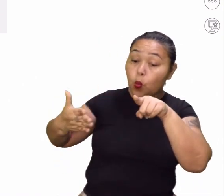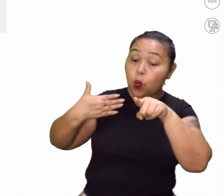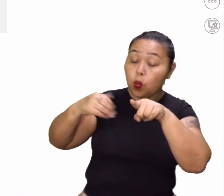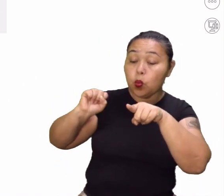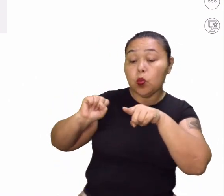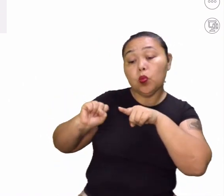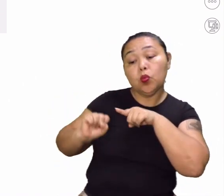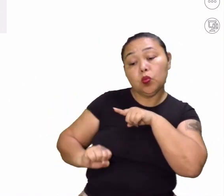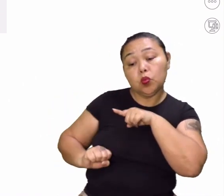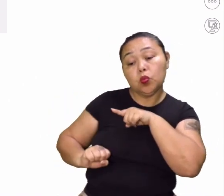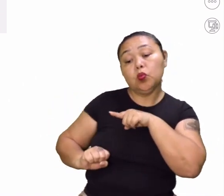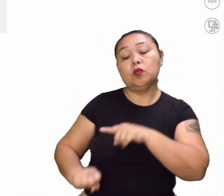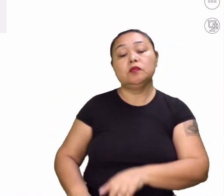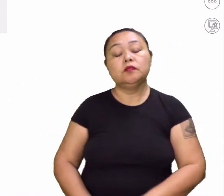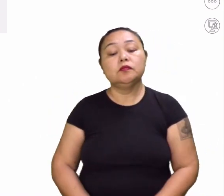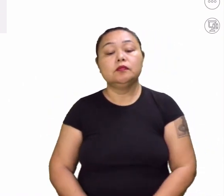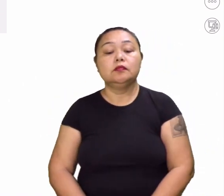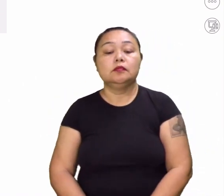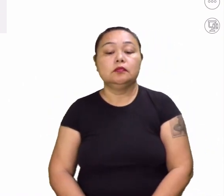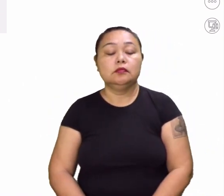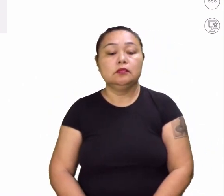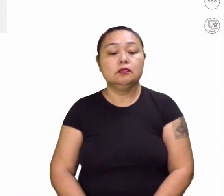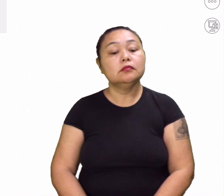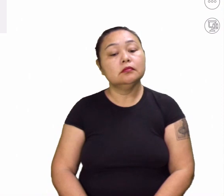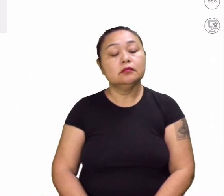no hemisfério sul. Muito bem.